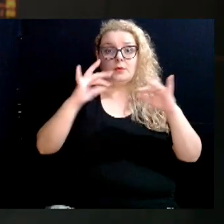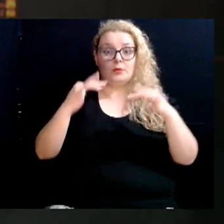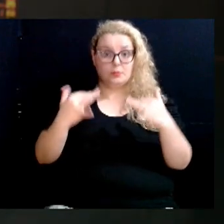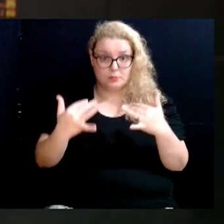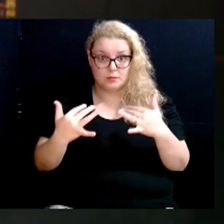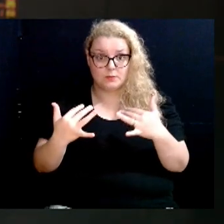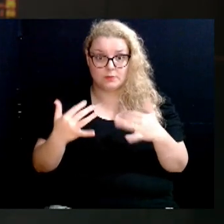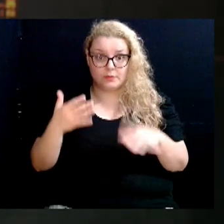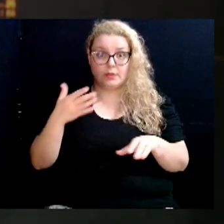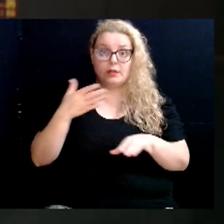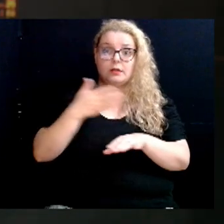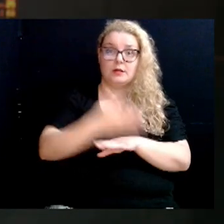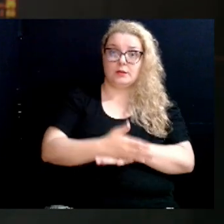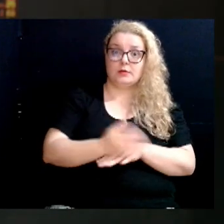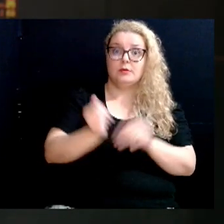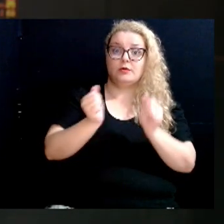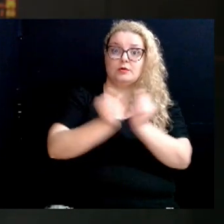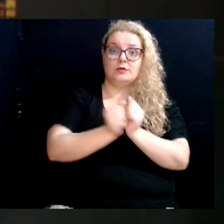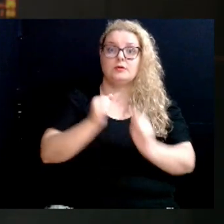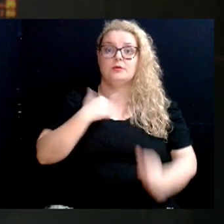com a gente pelo